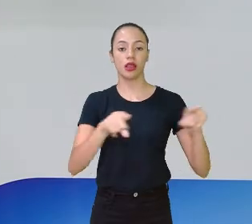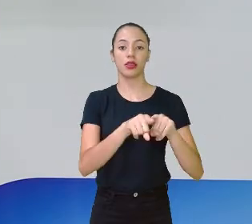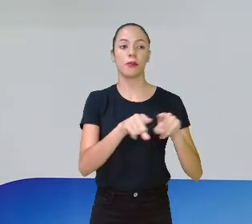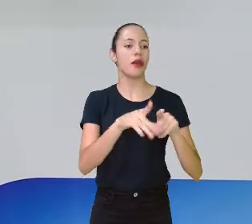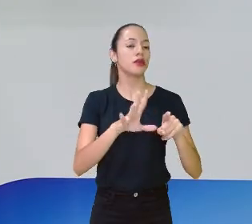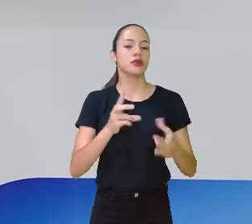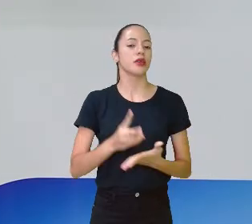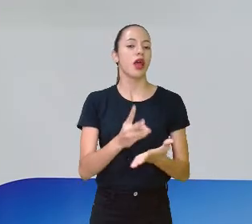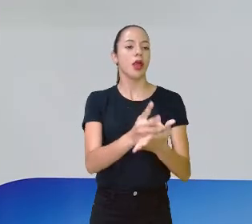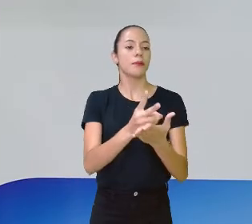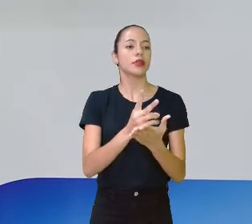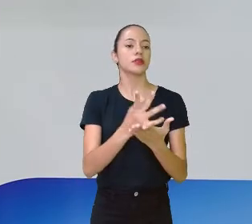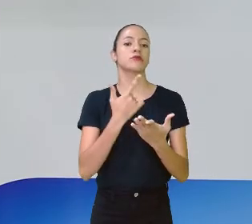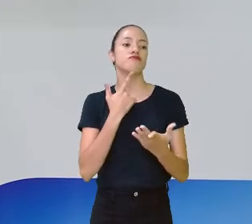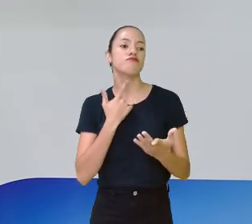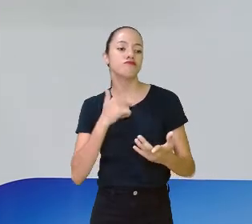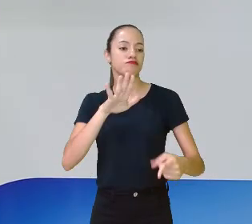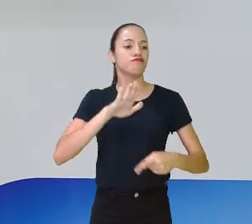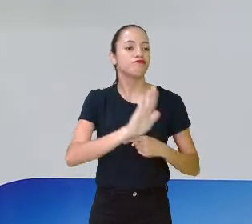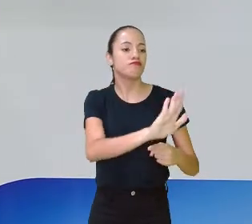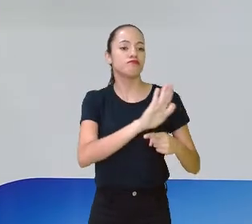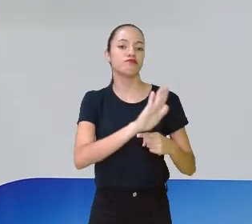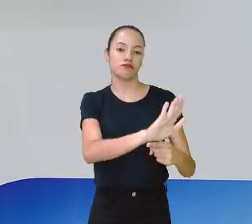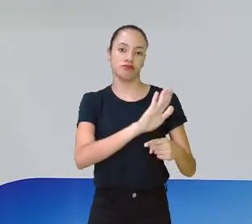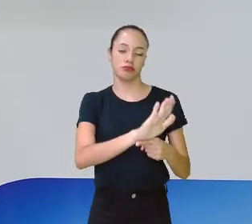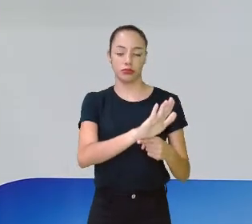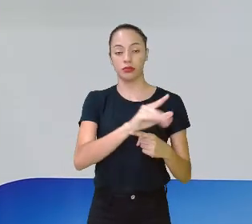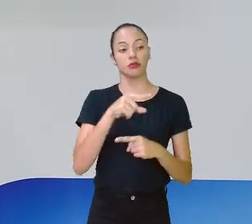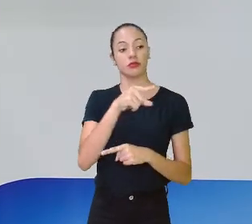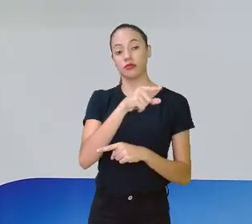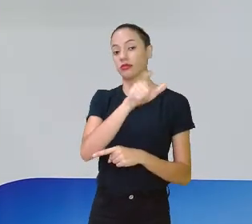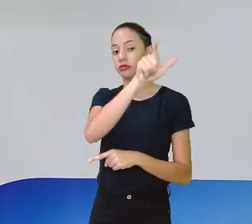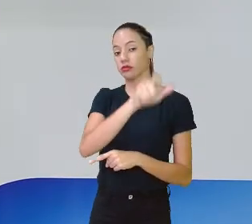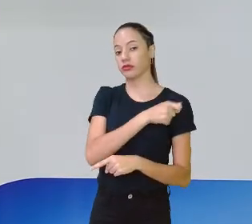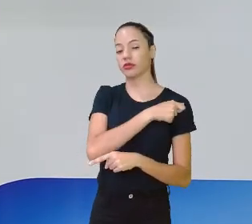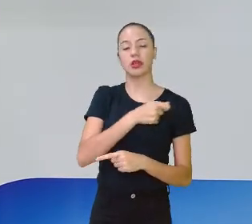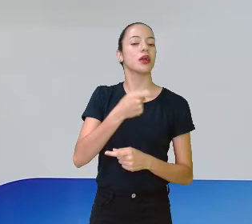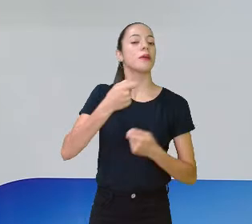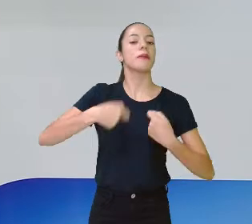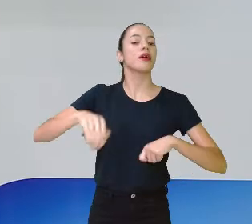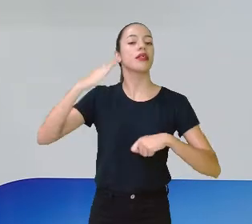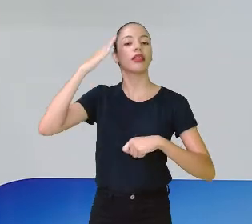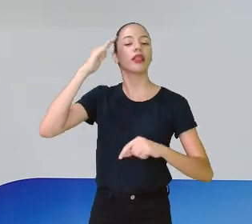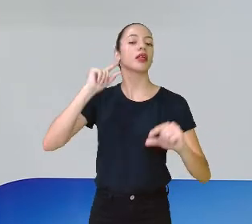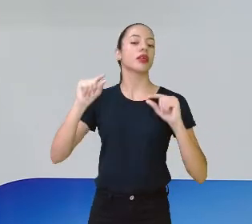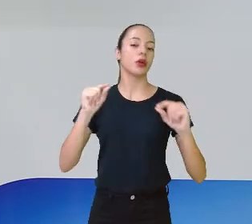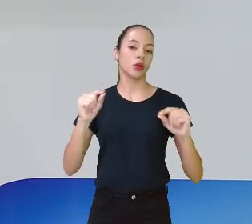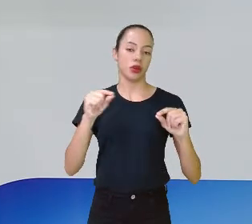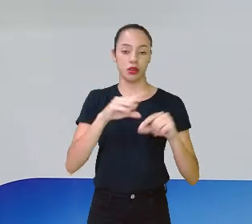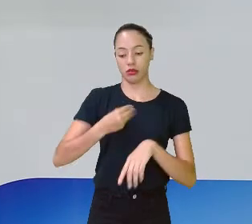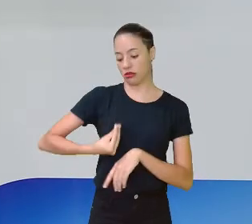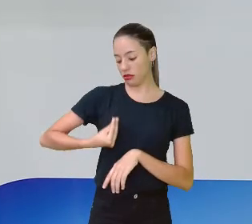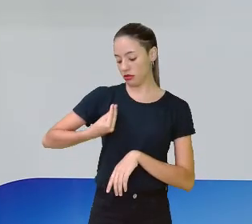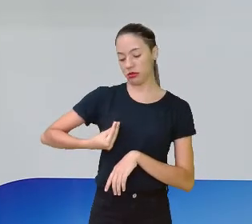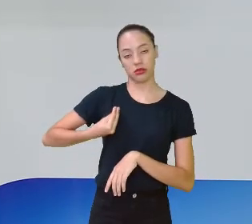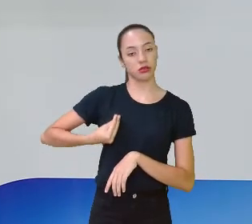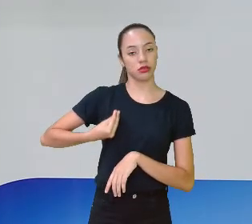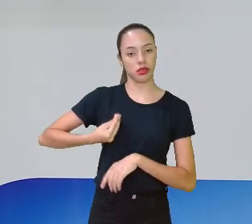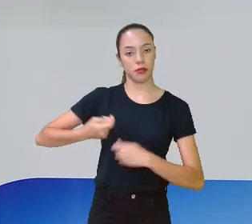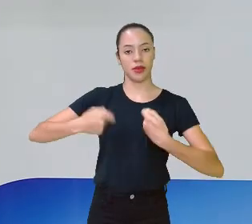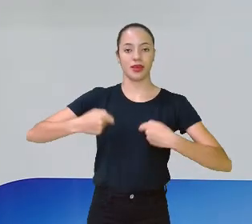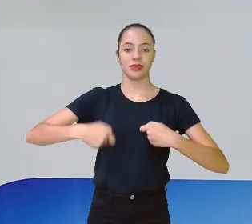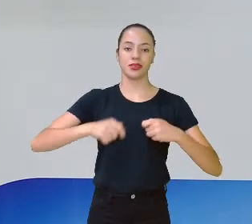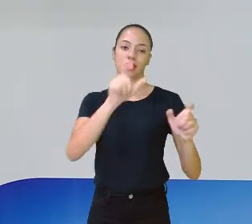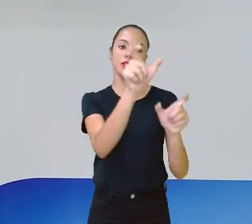altruísta. Então, esse estudante ele precisa entender que na vida a gente precisa do